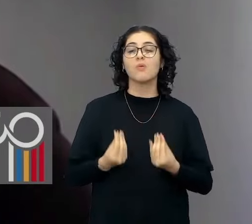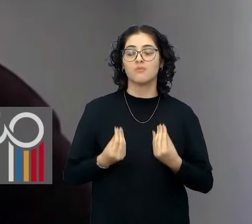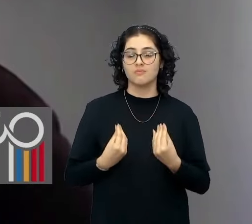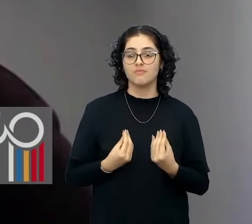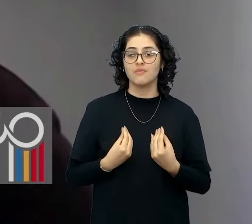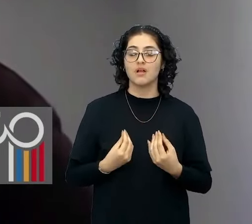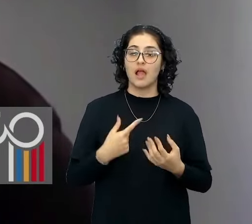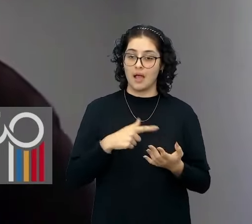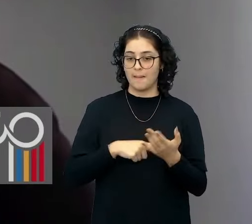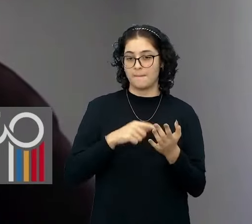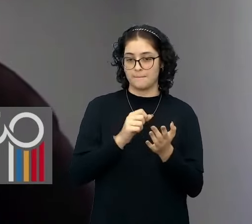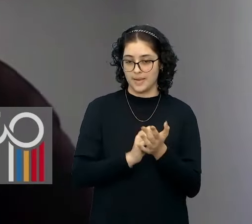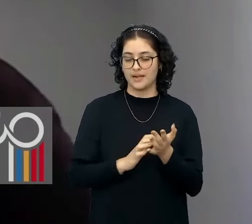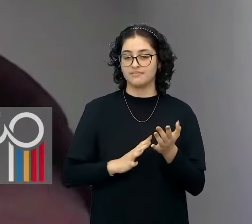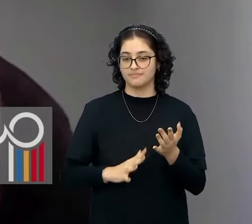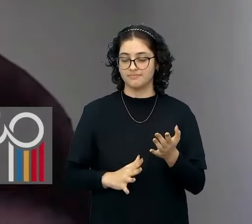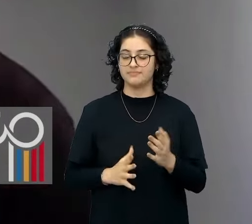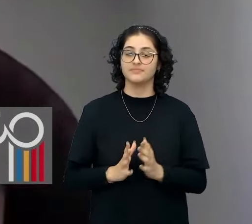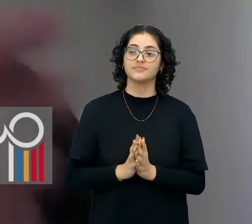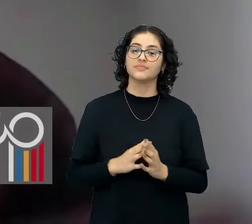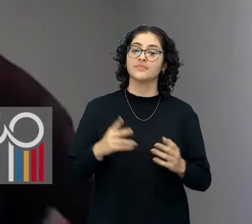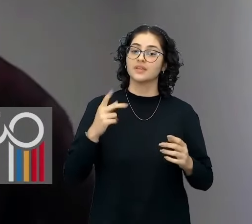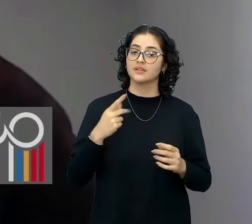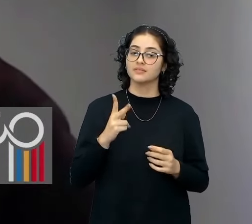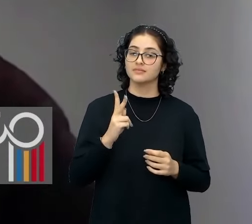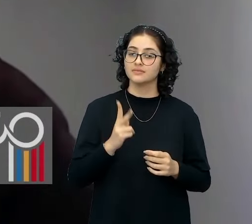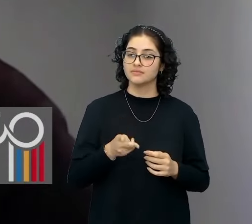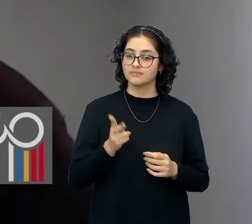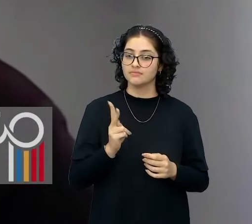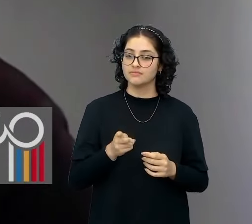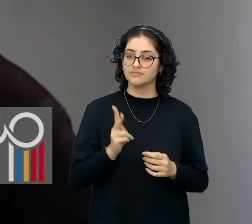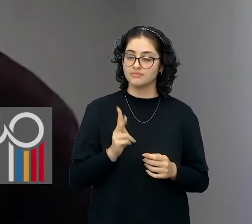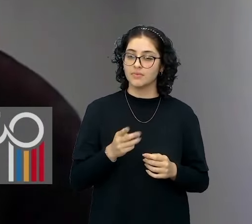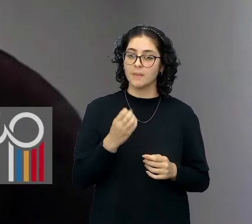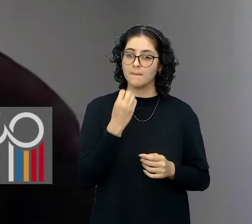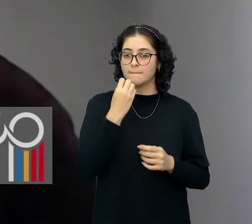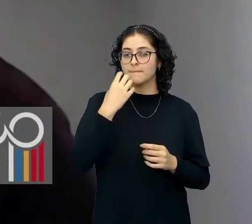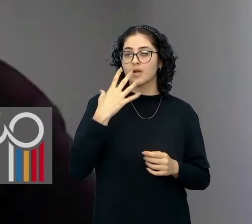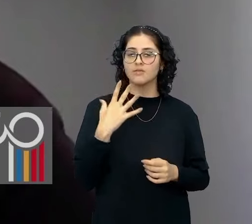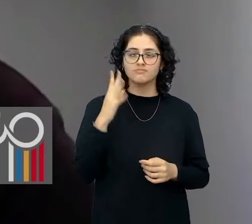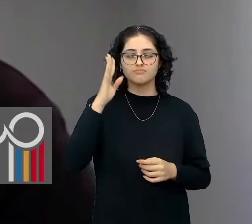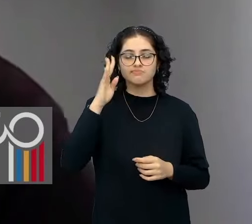aí no material. E é sempre um exercício bom para que a gente